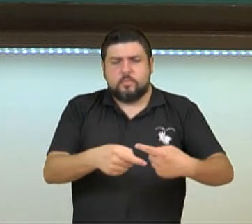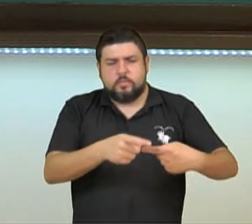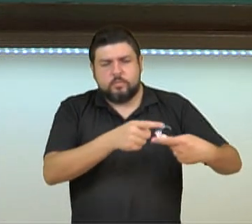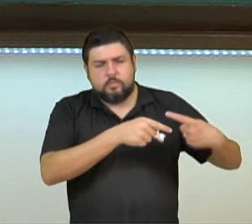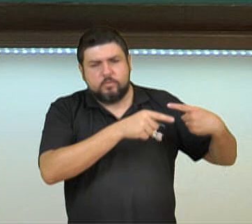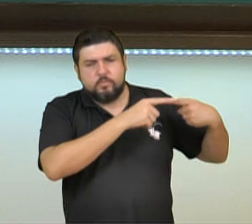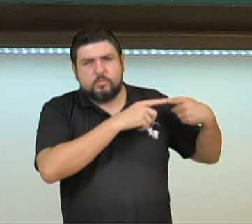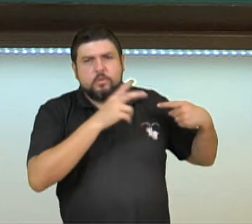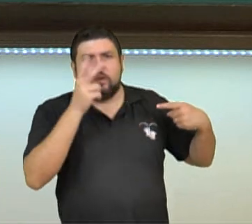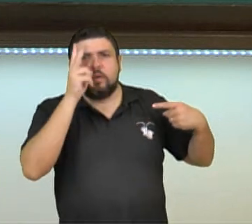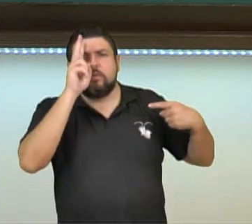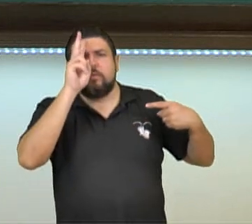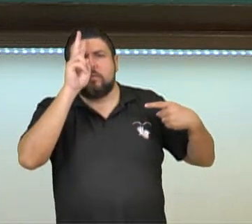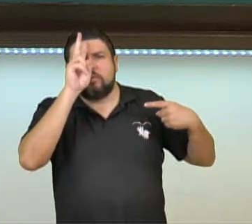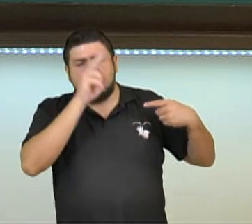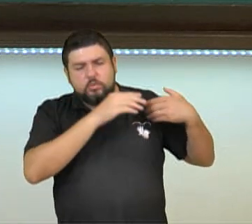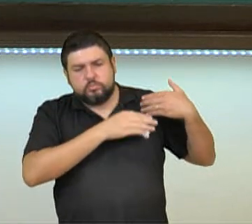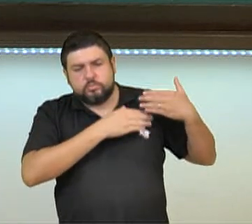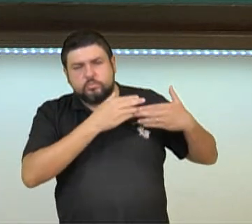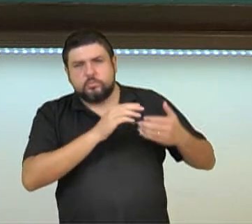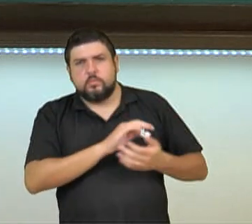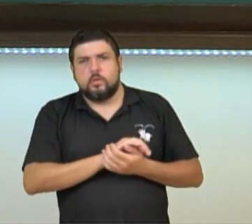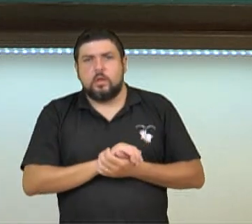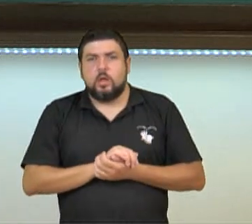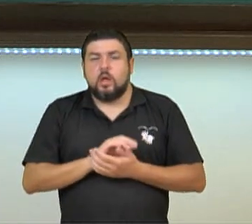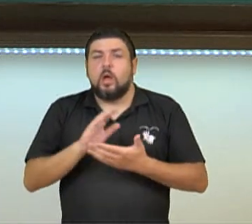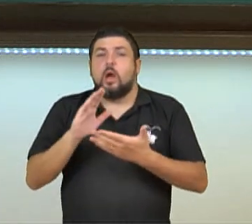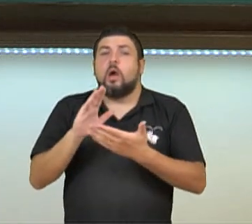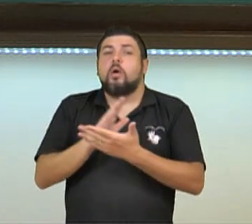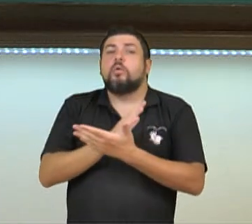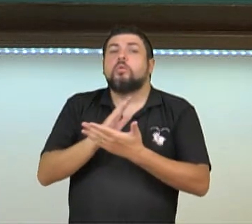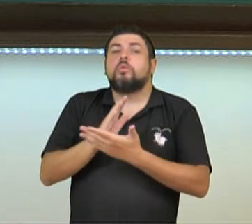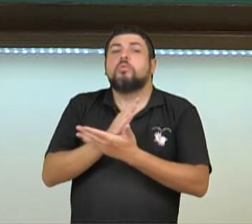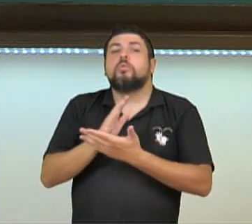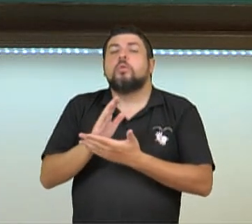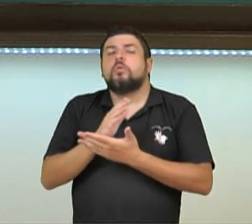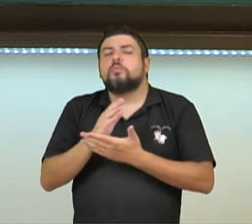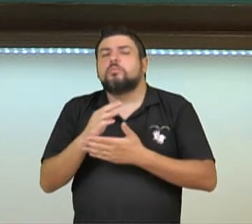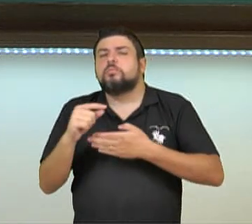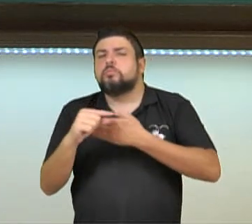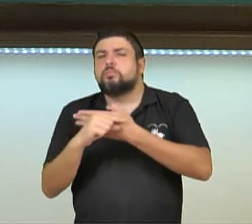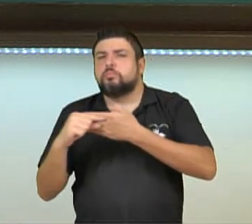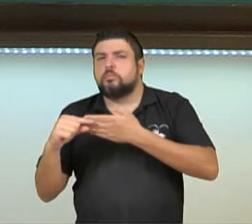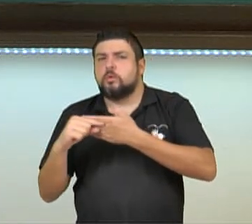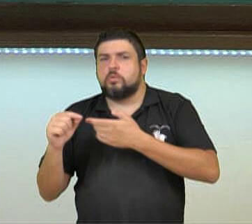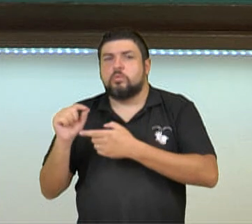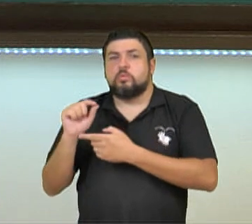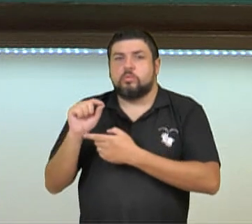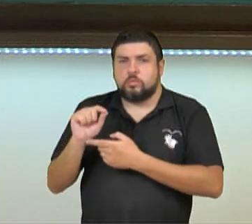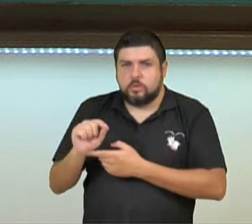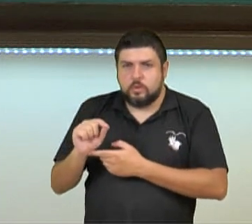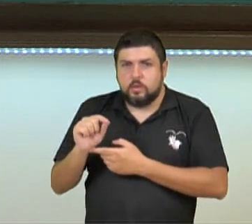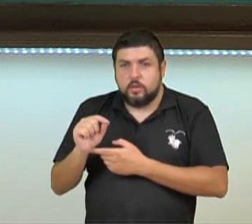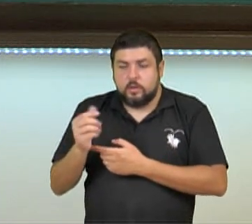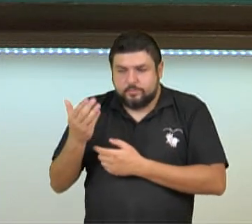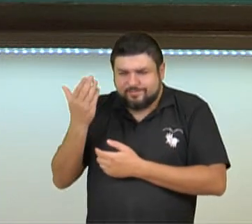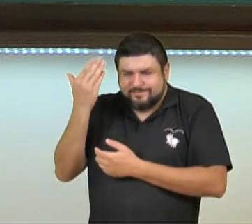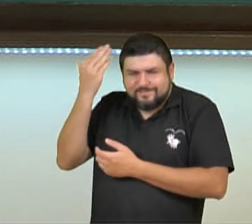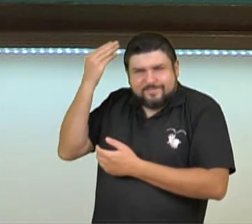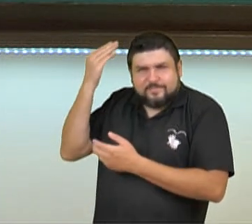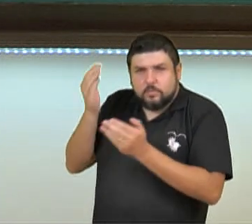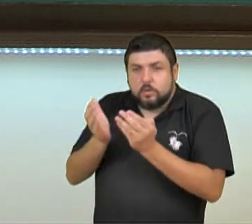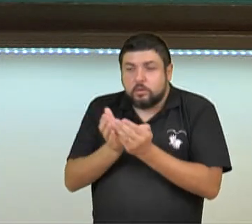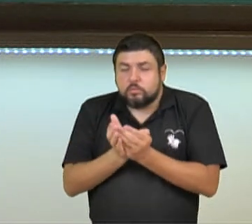vai encontrar, aluno, referências que falam desde as grandes navegações até o período atual, quando